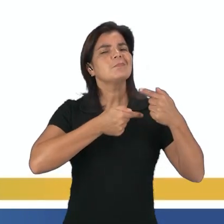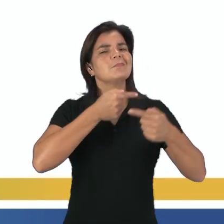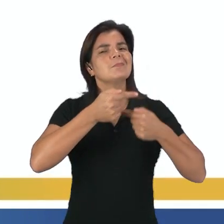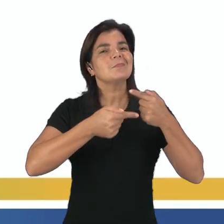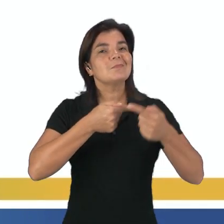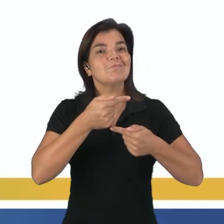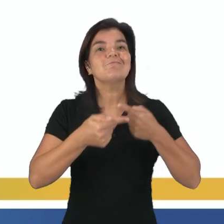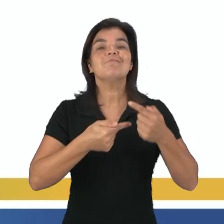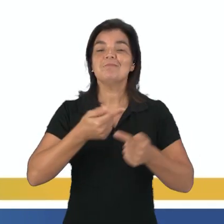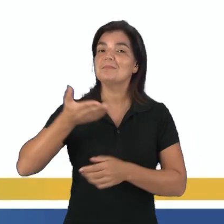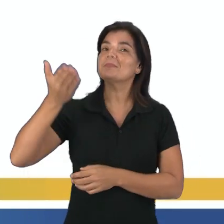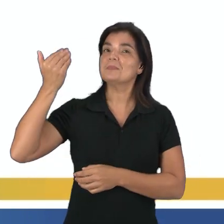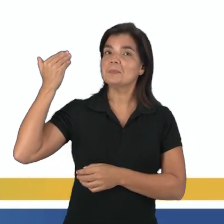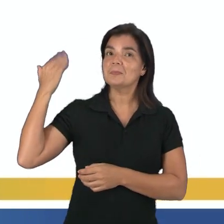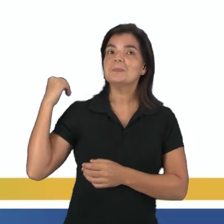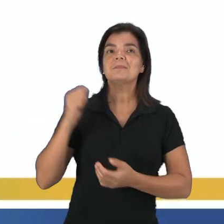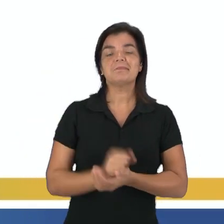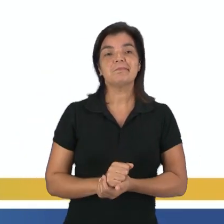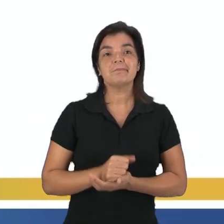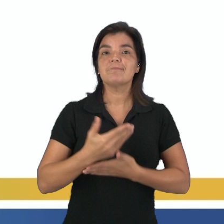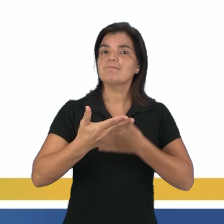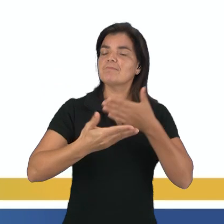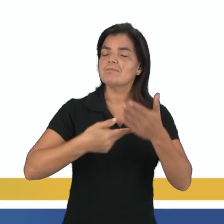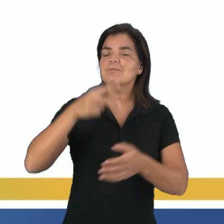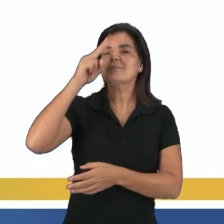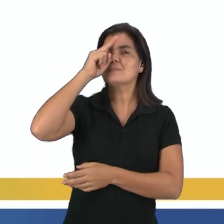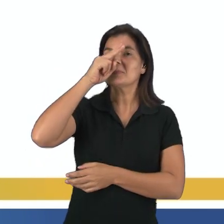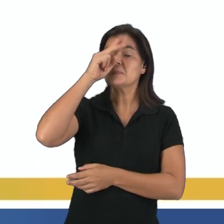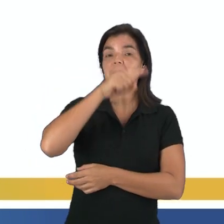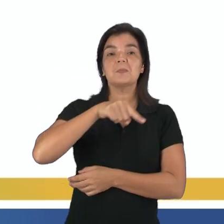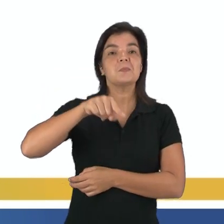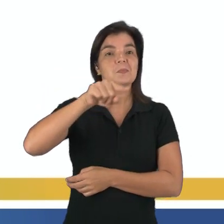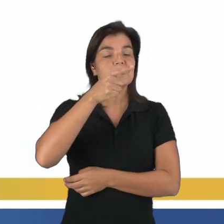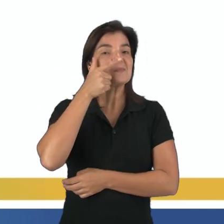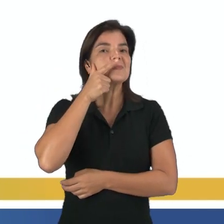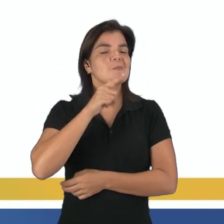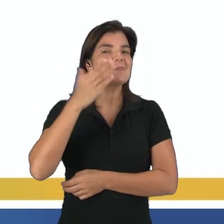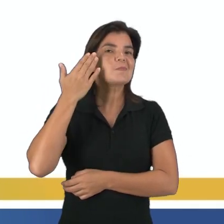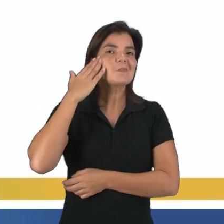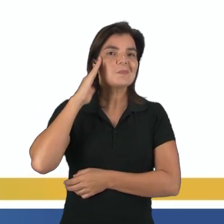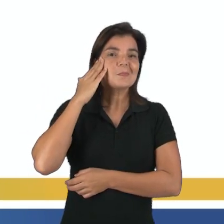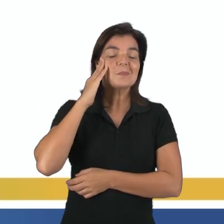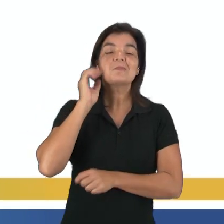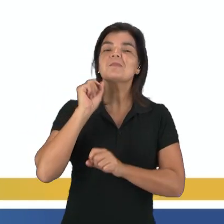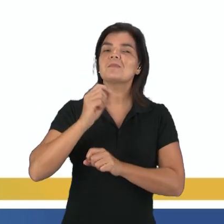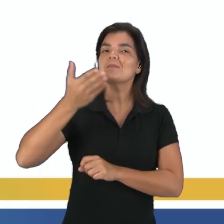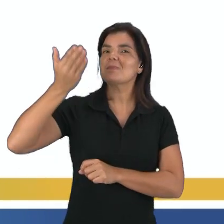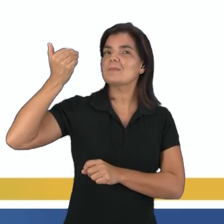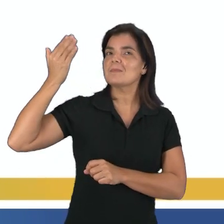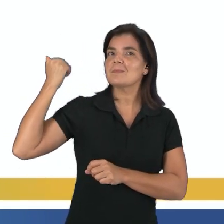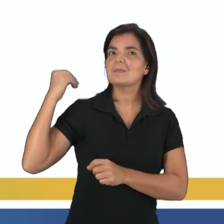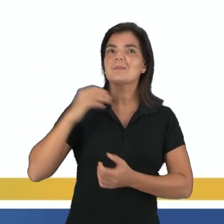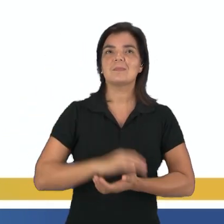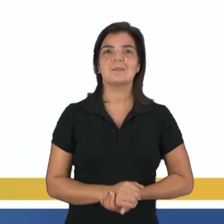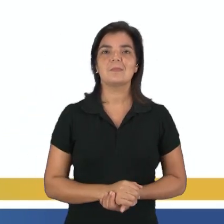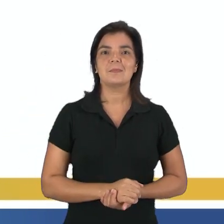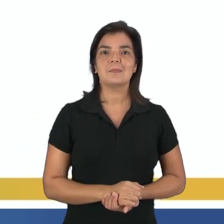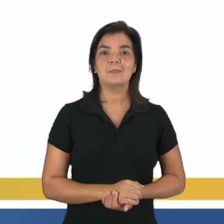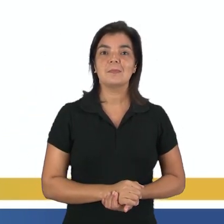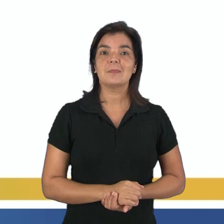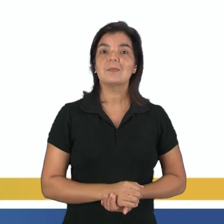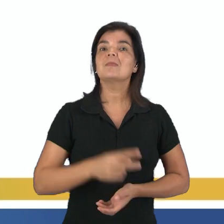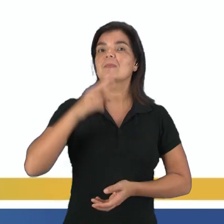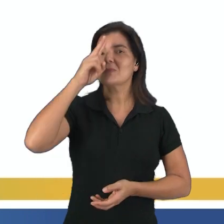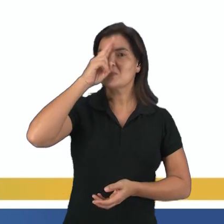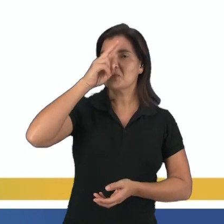deixadas pelas gerações anteriores. É a partir dessas memórias que você consegue compreender um pouquinho do passado. As